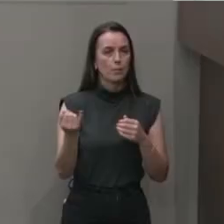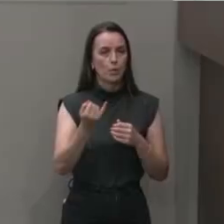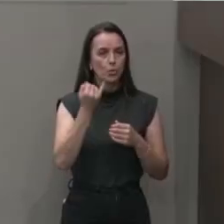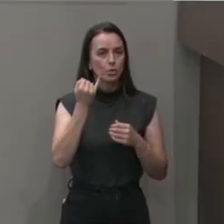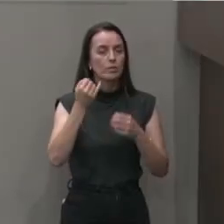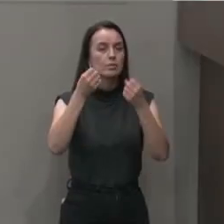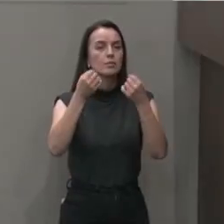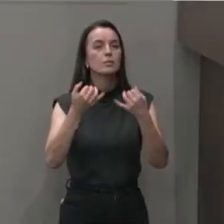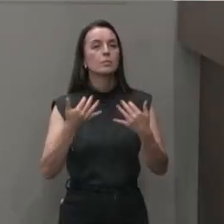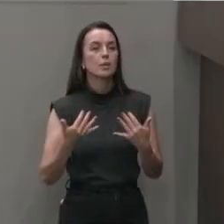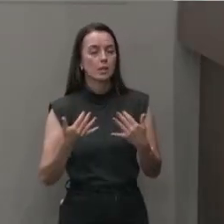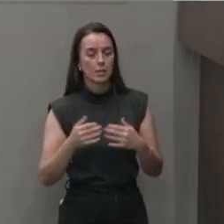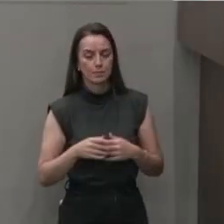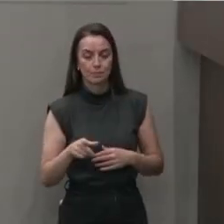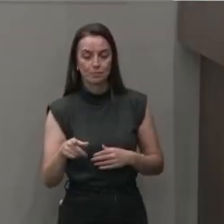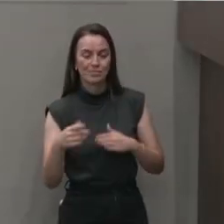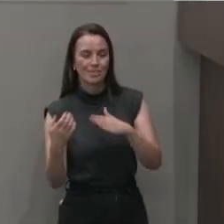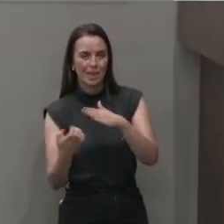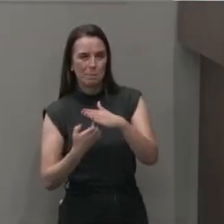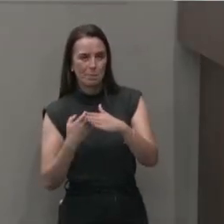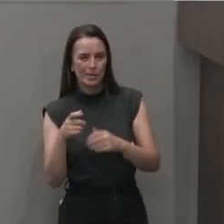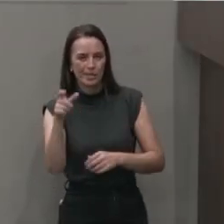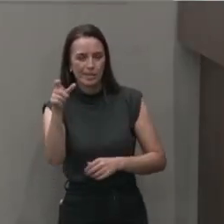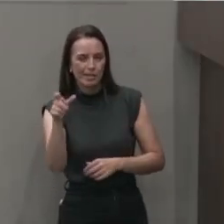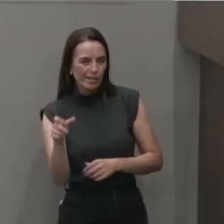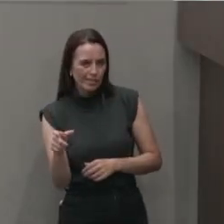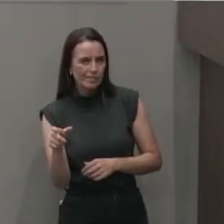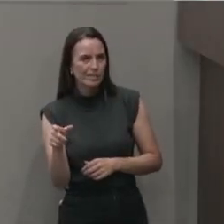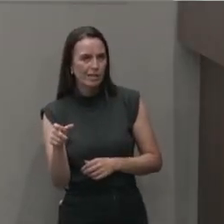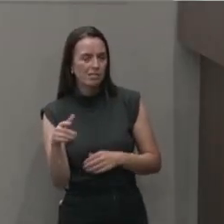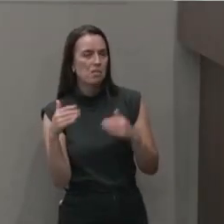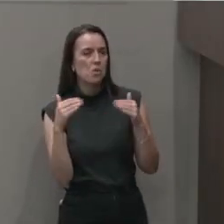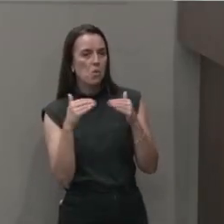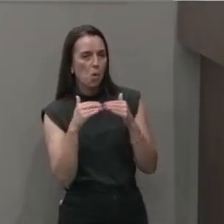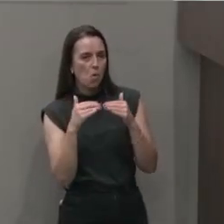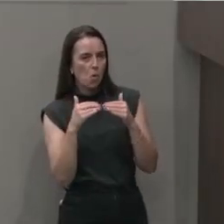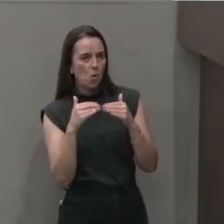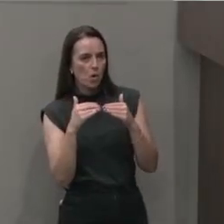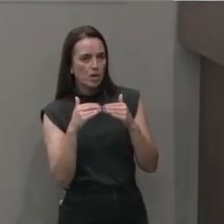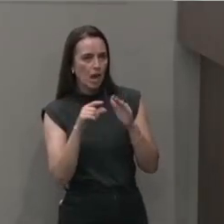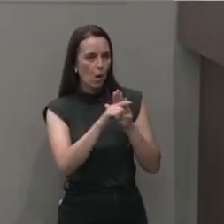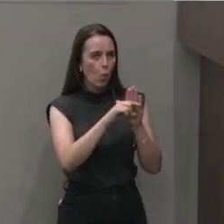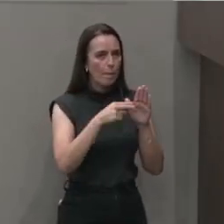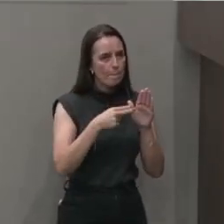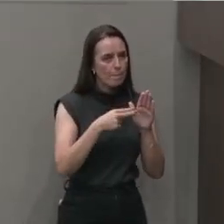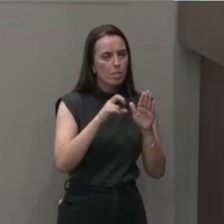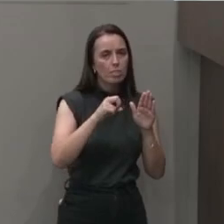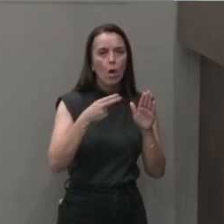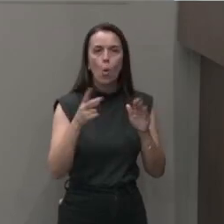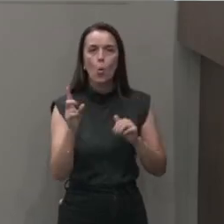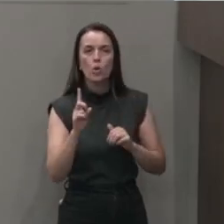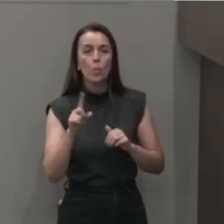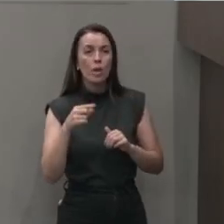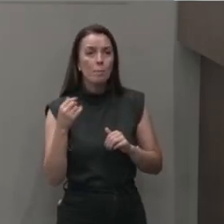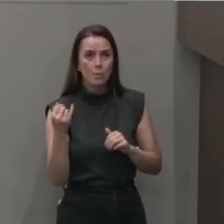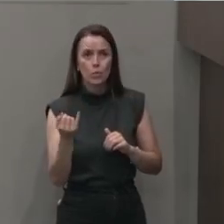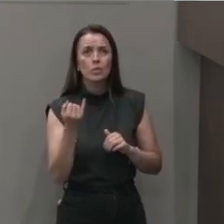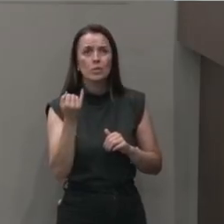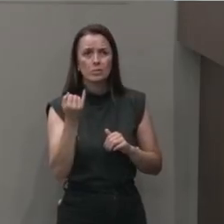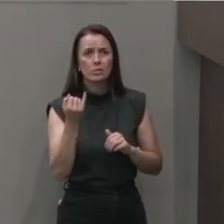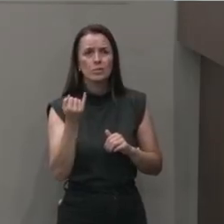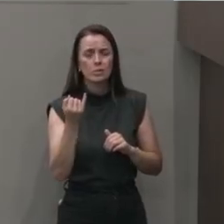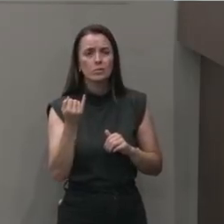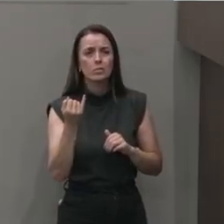o empresário concordar ou não concordar com essa emenda, ela é importantíssima antes da votação. E isso é